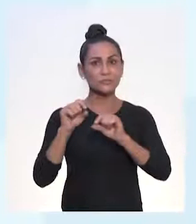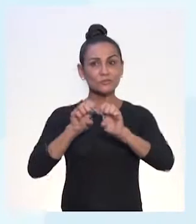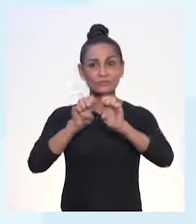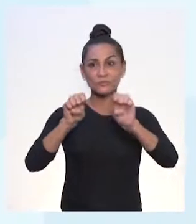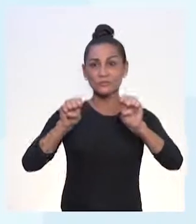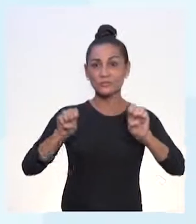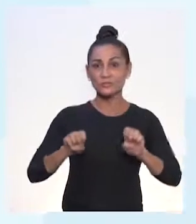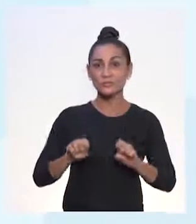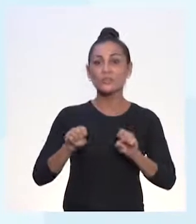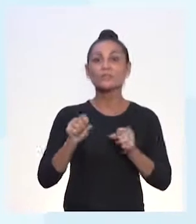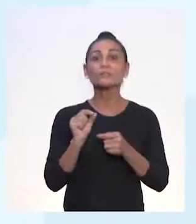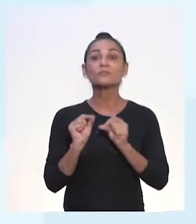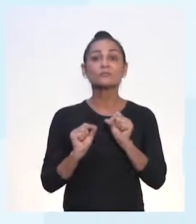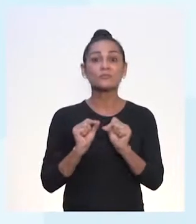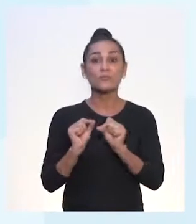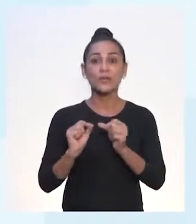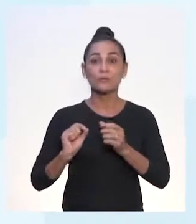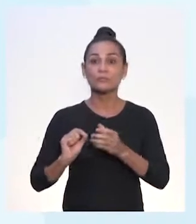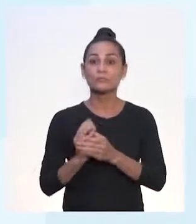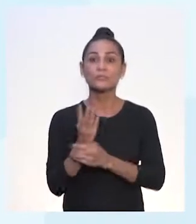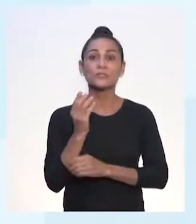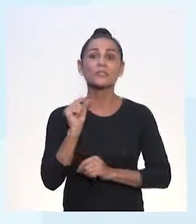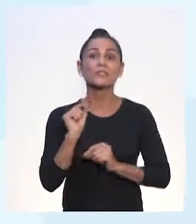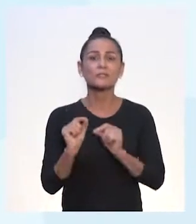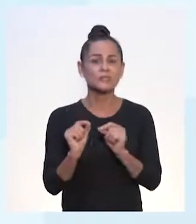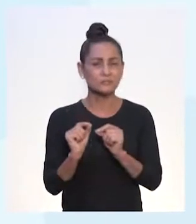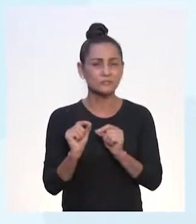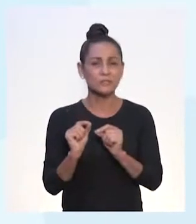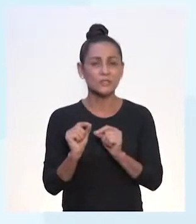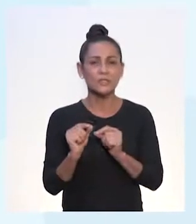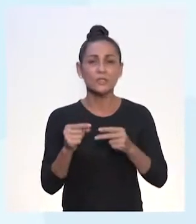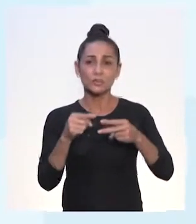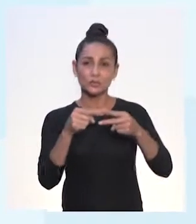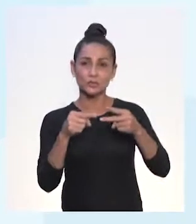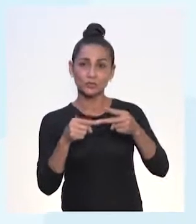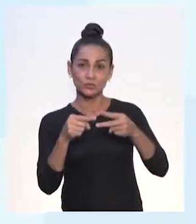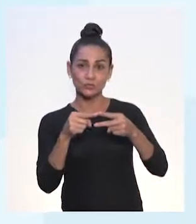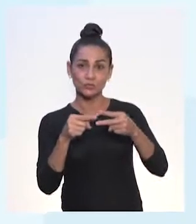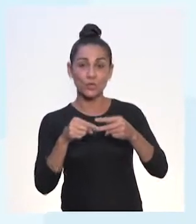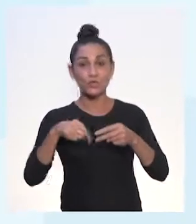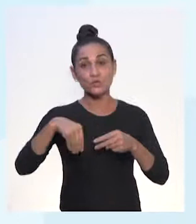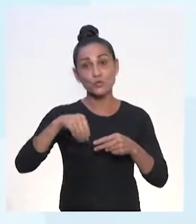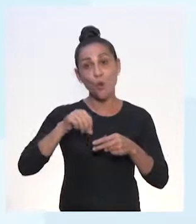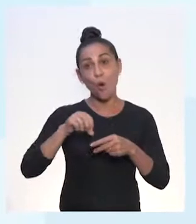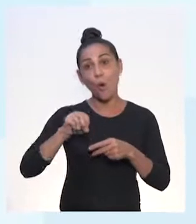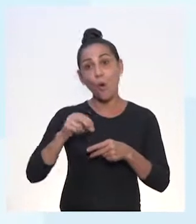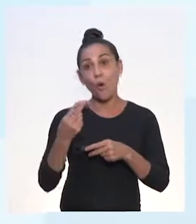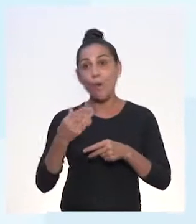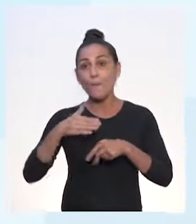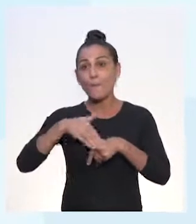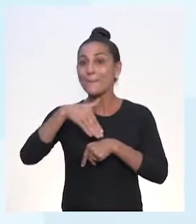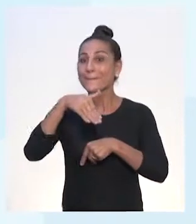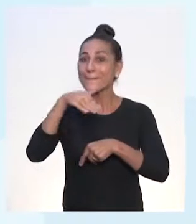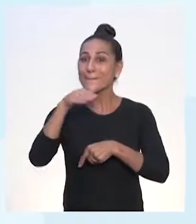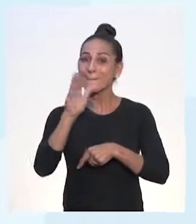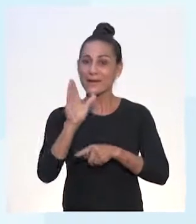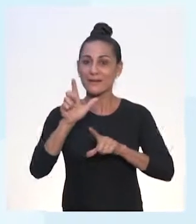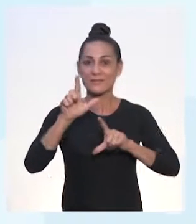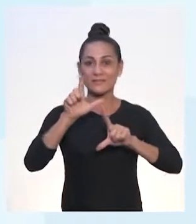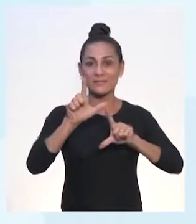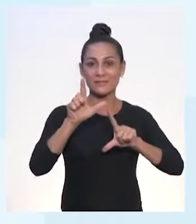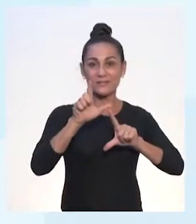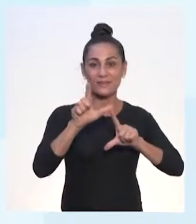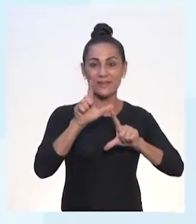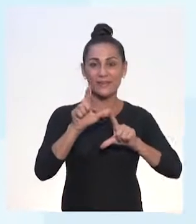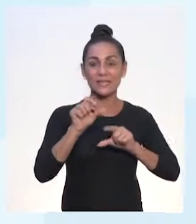equação é construído, né, é constituído de duas ou mais equações em uma, no caso aí,